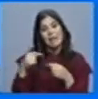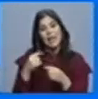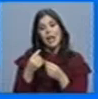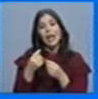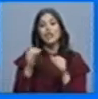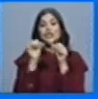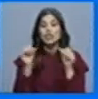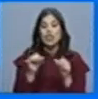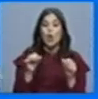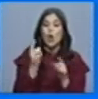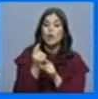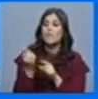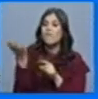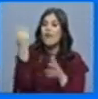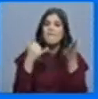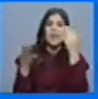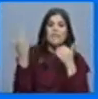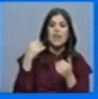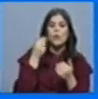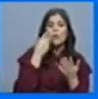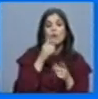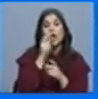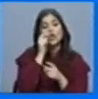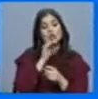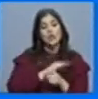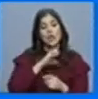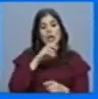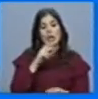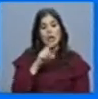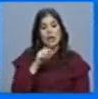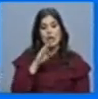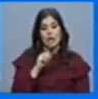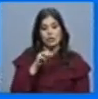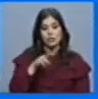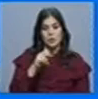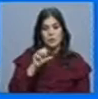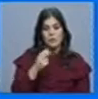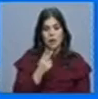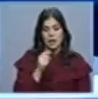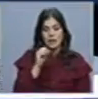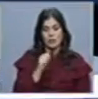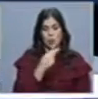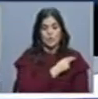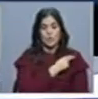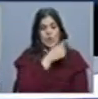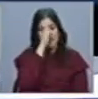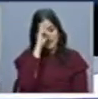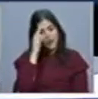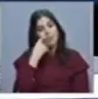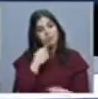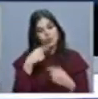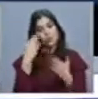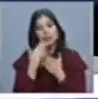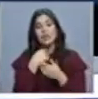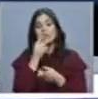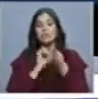vieram de outros sítios. E porquê? Olha, porque um senhor investigador chamado Carlos da Fuente Marcos, da Universidade Complutense de Madrid, apresentou também um estudo em que diz mais ou menos